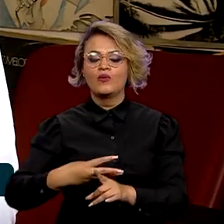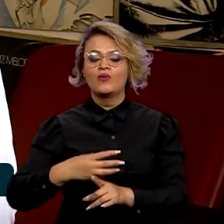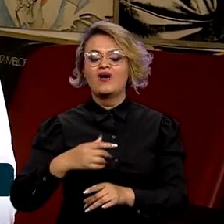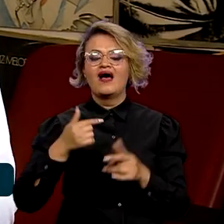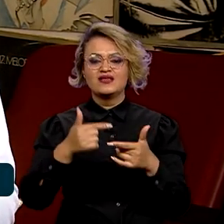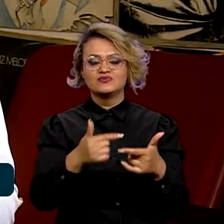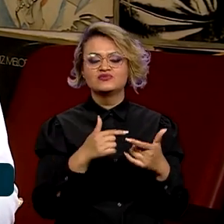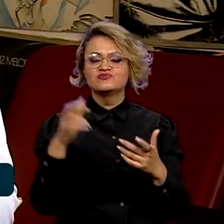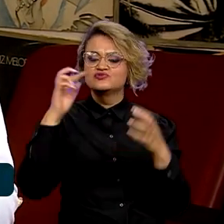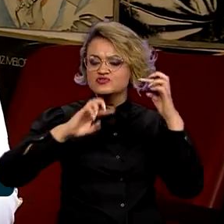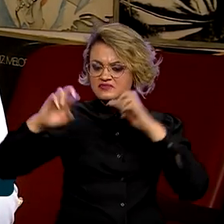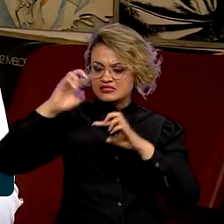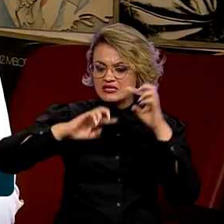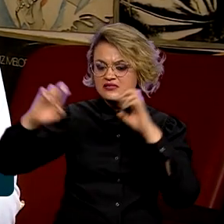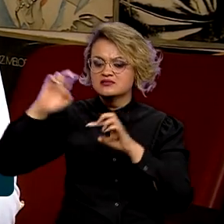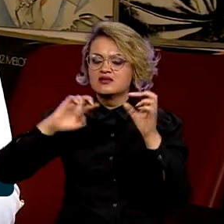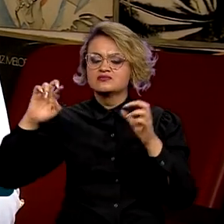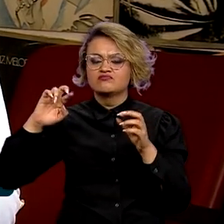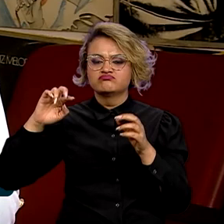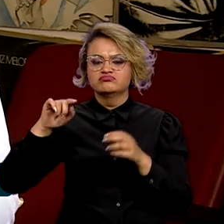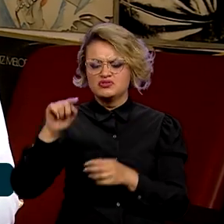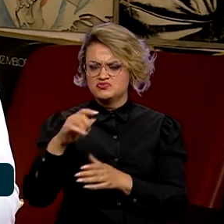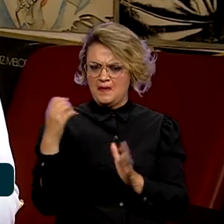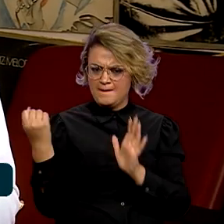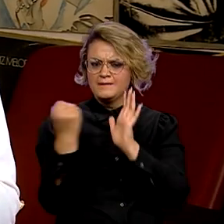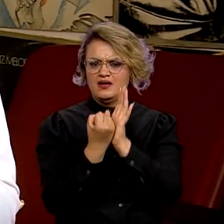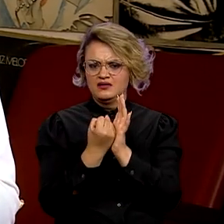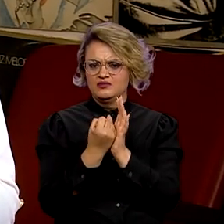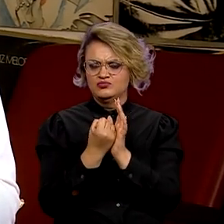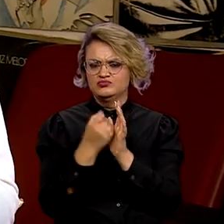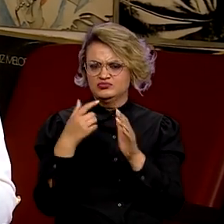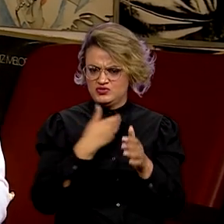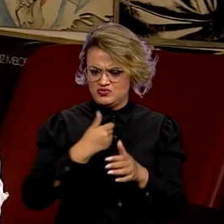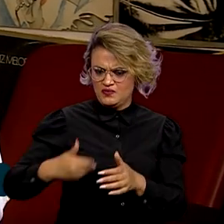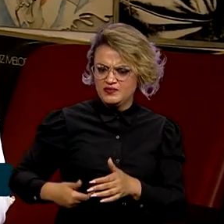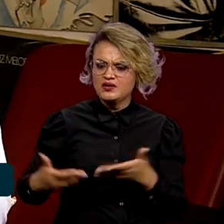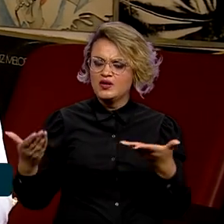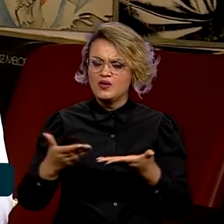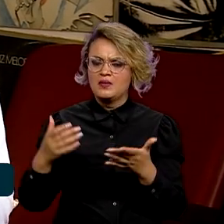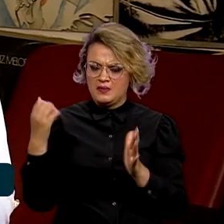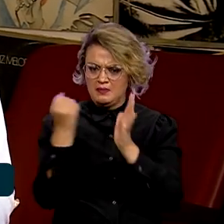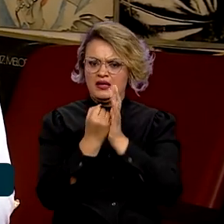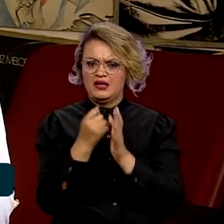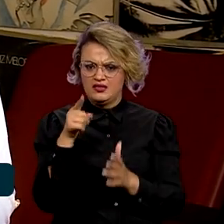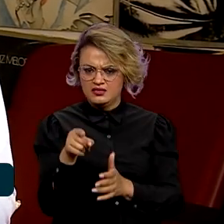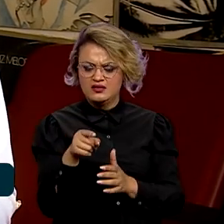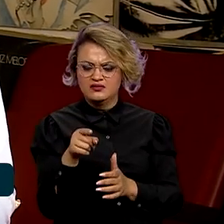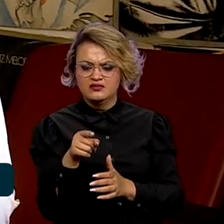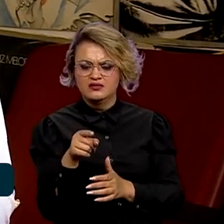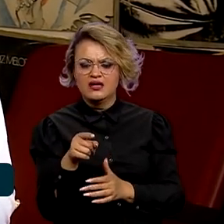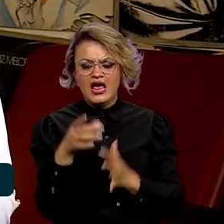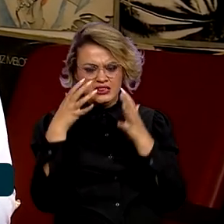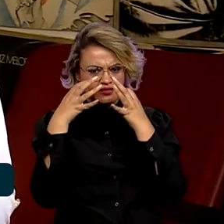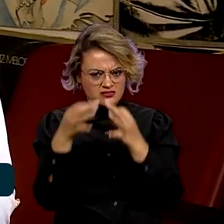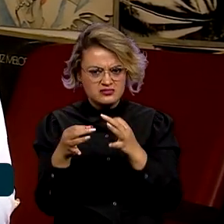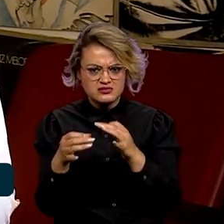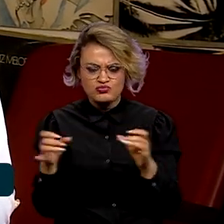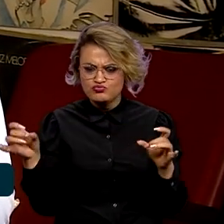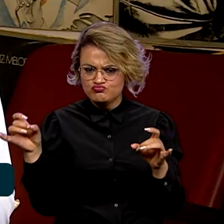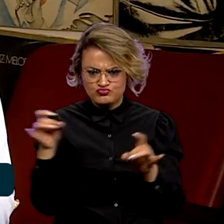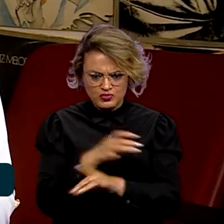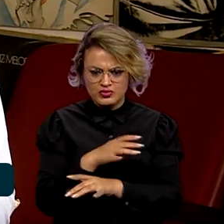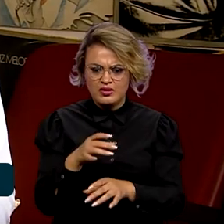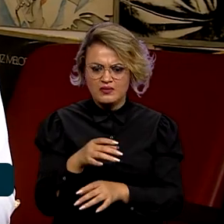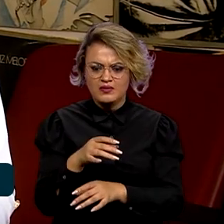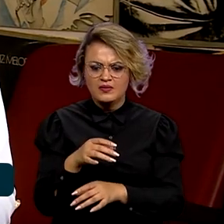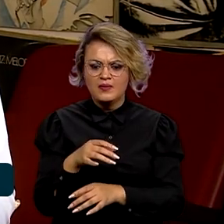de ações de fiscalização. Isso é uma marca também desse governo, ministra, é voltar a ter atenção total para